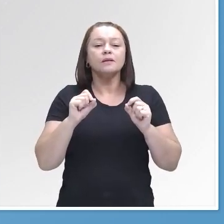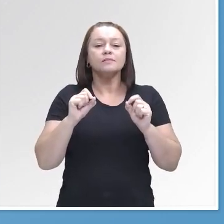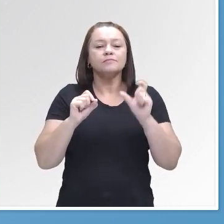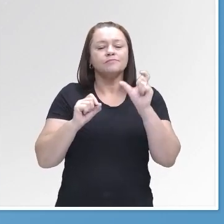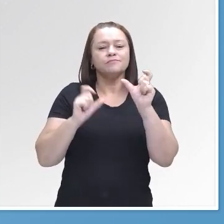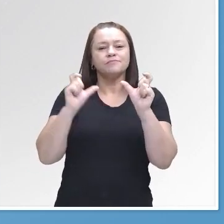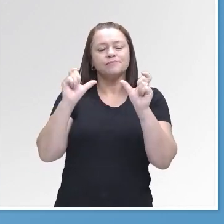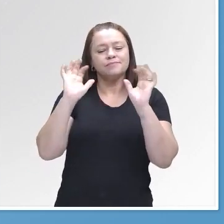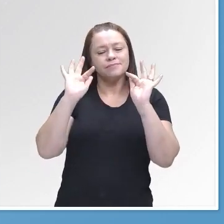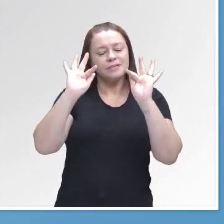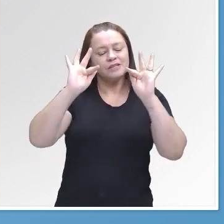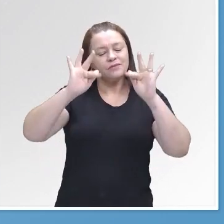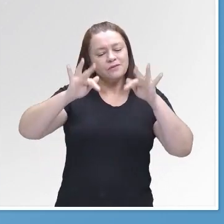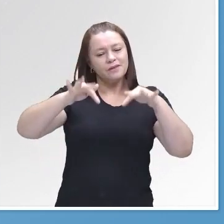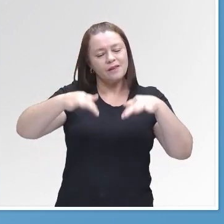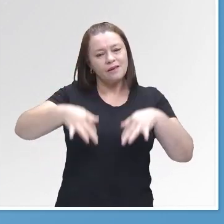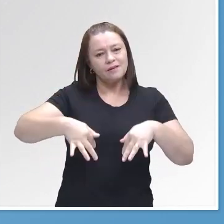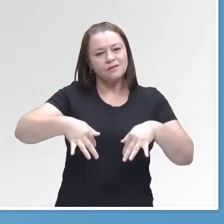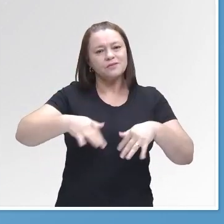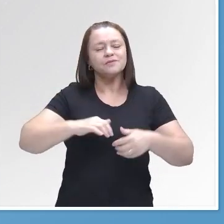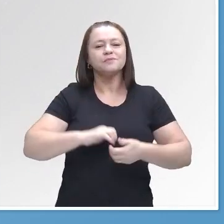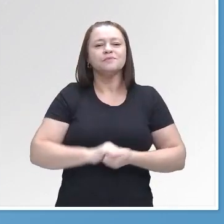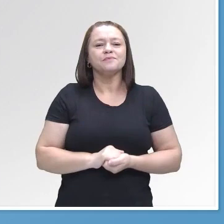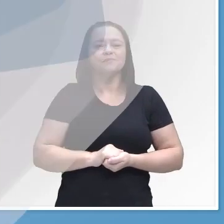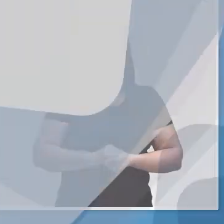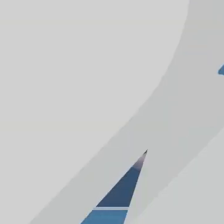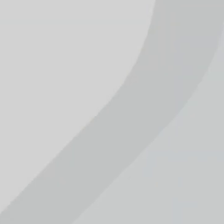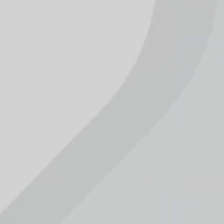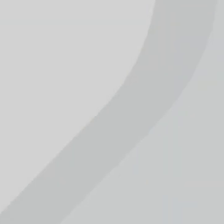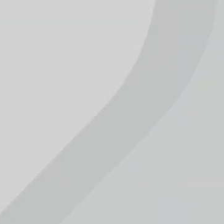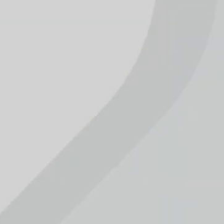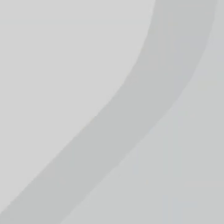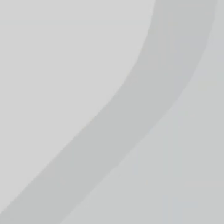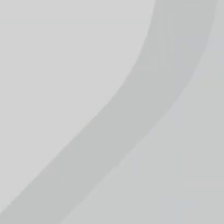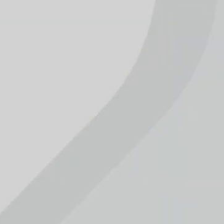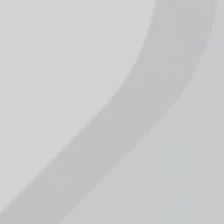nossas considerações finais. Vem comigo.